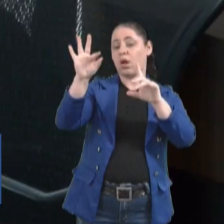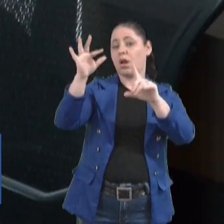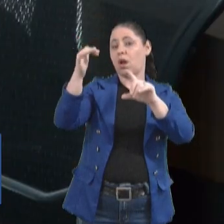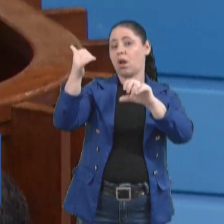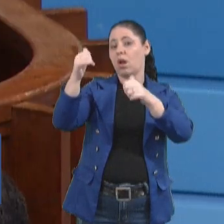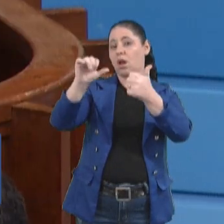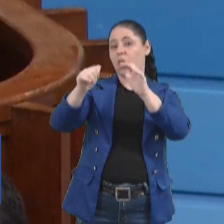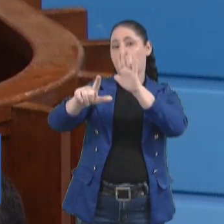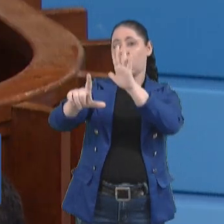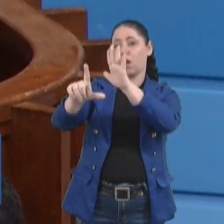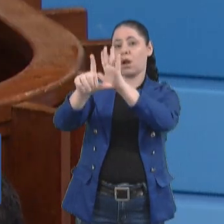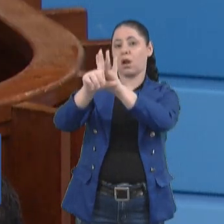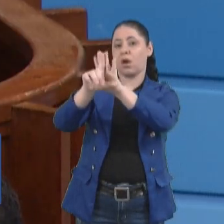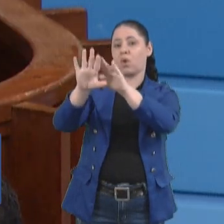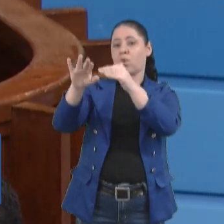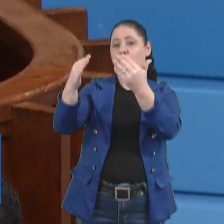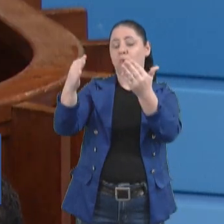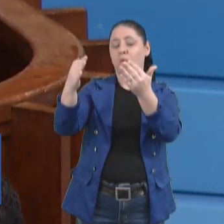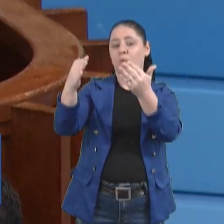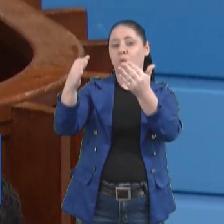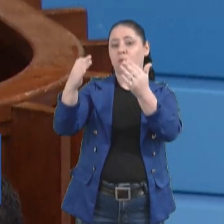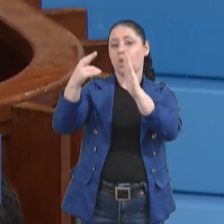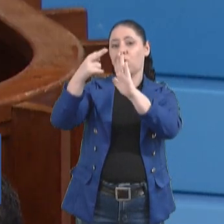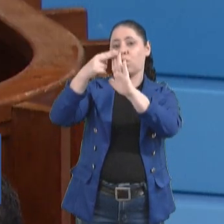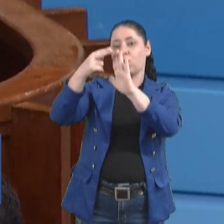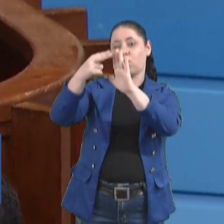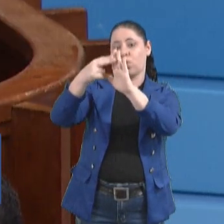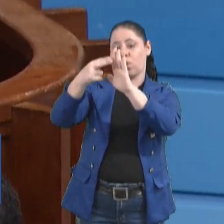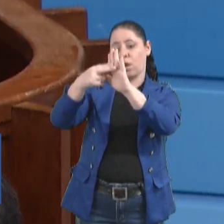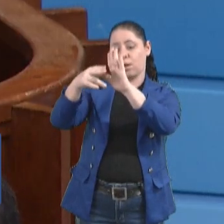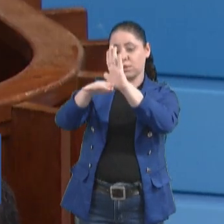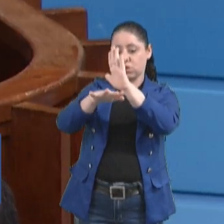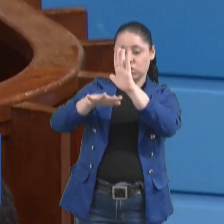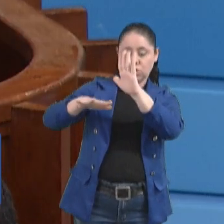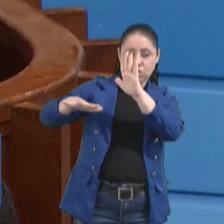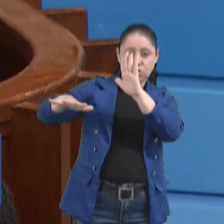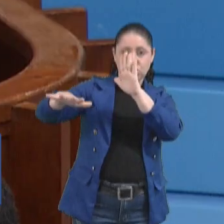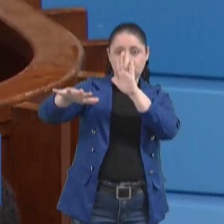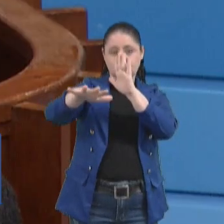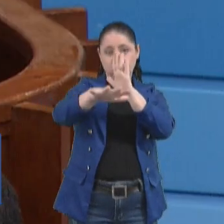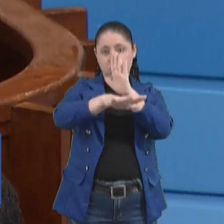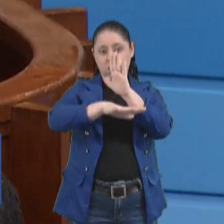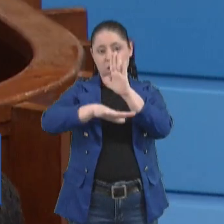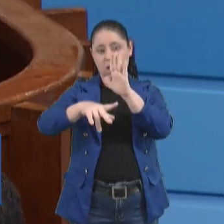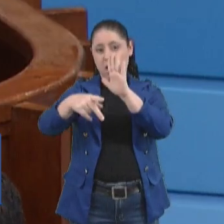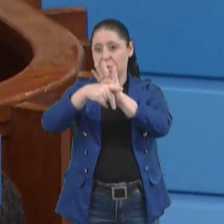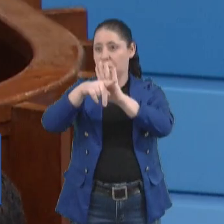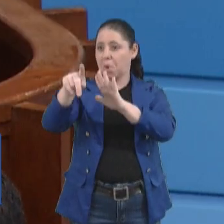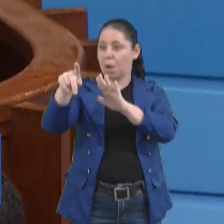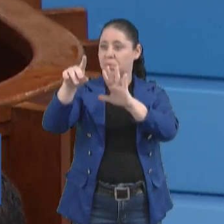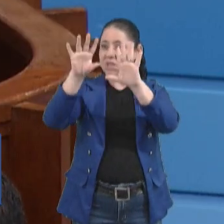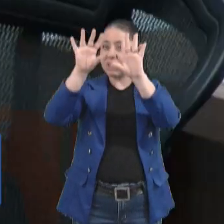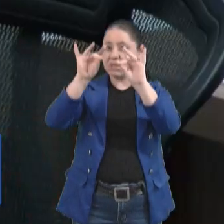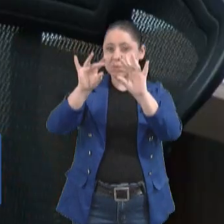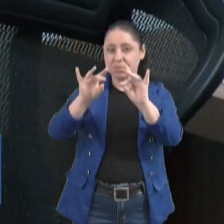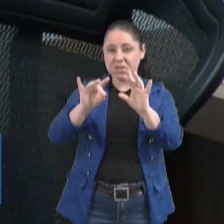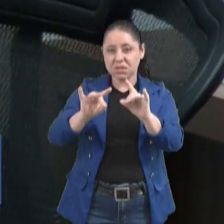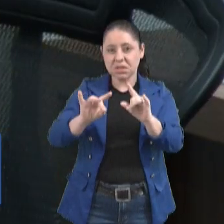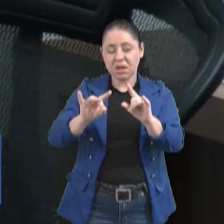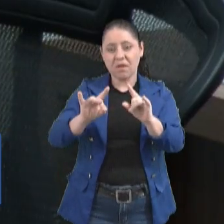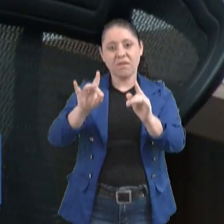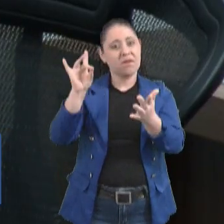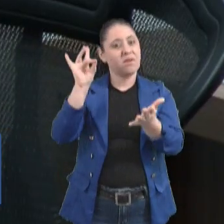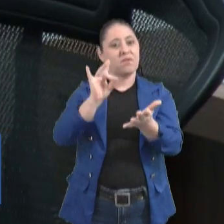legislar quando sobre normas gerais, ou seja, não caberia à União Federal legislar sobre